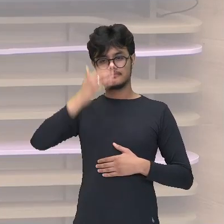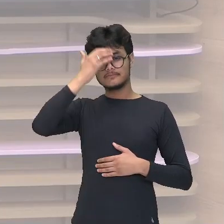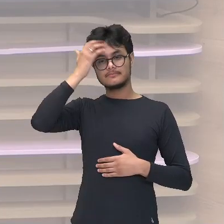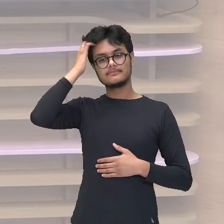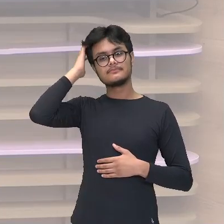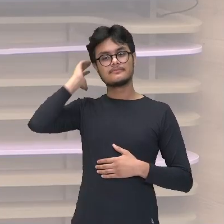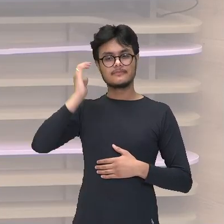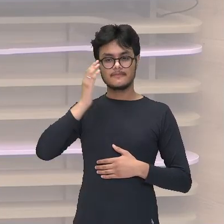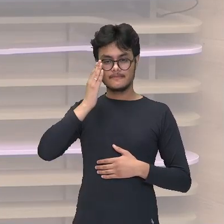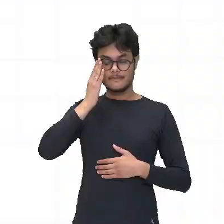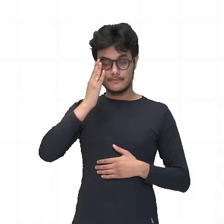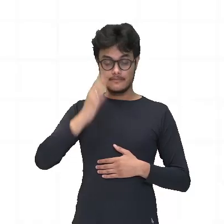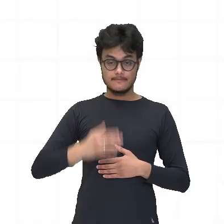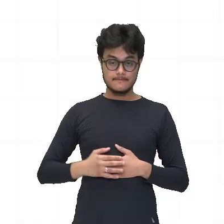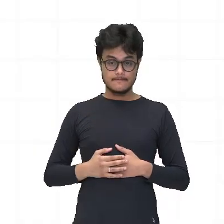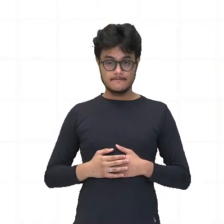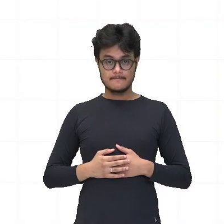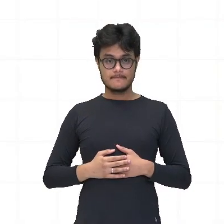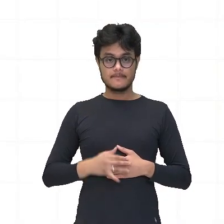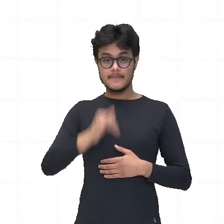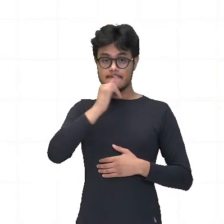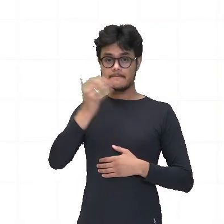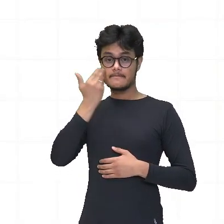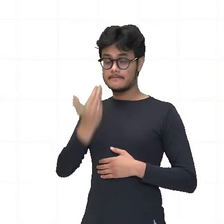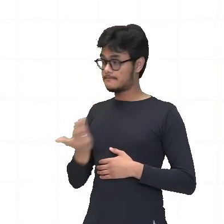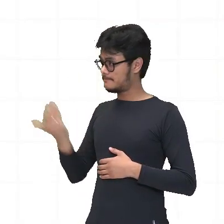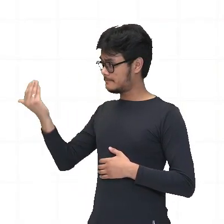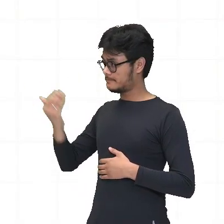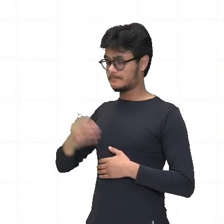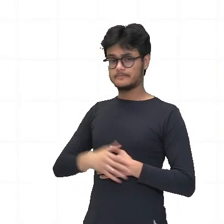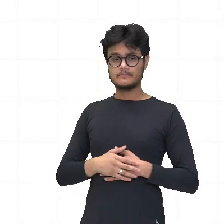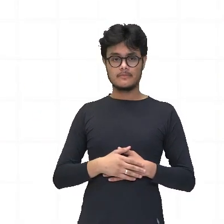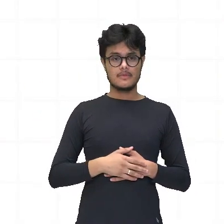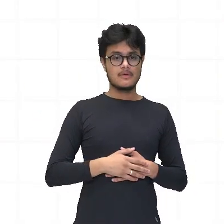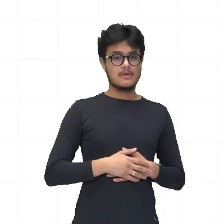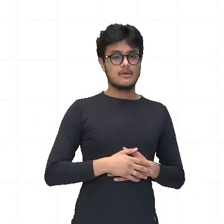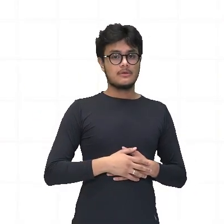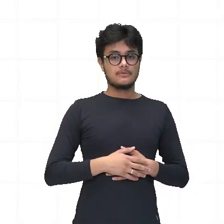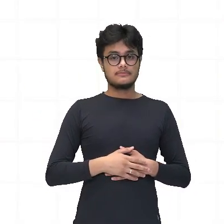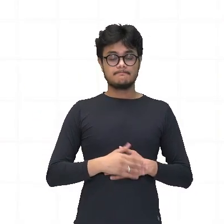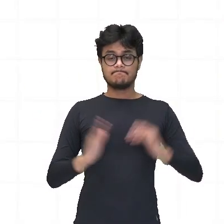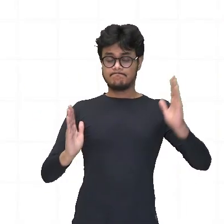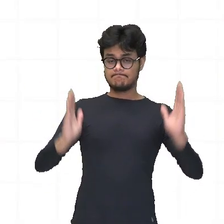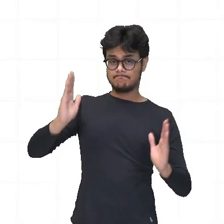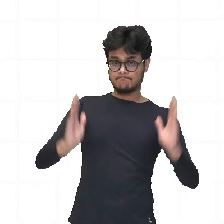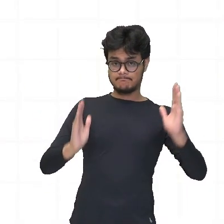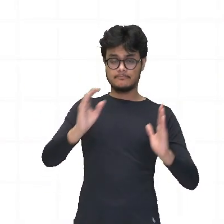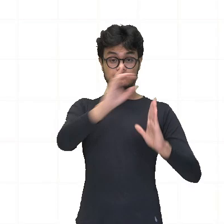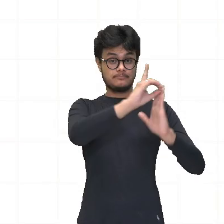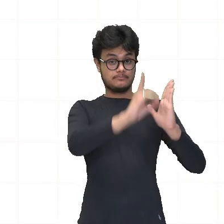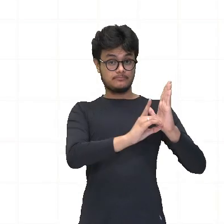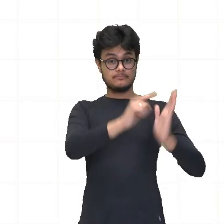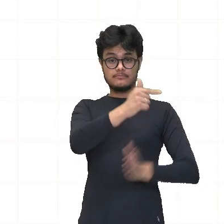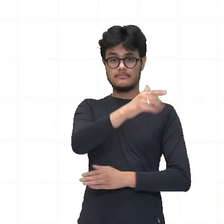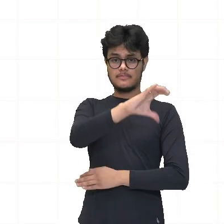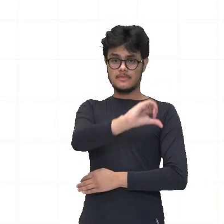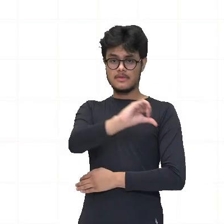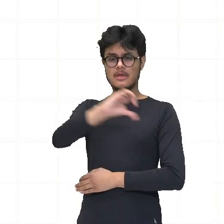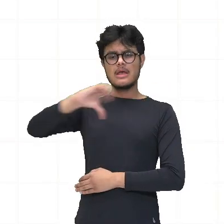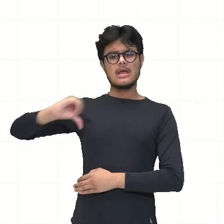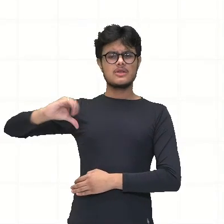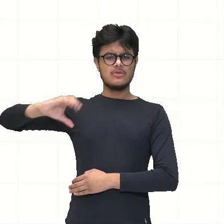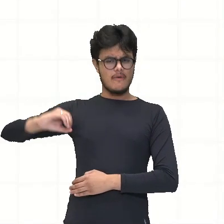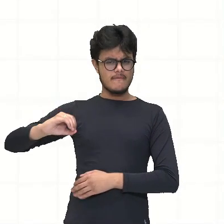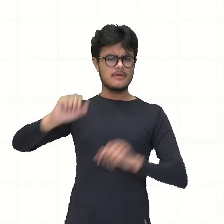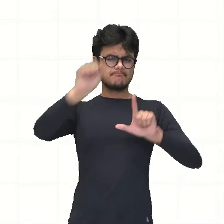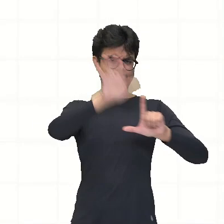temos aí um pouco desse fluxo ocorrendo na década de 70 e 90, a gente já até viu ali alguns